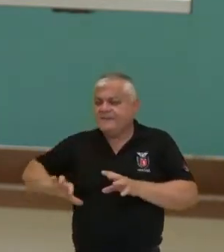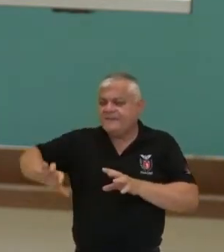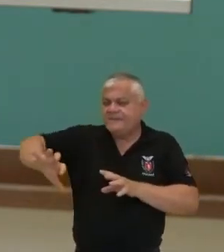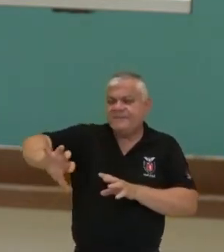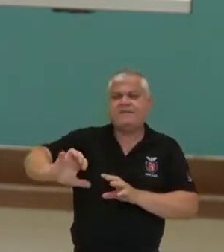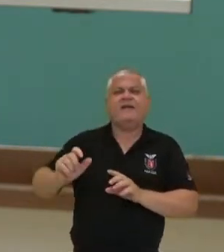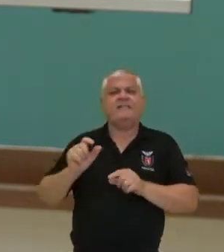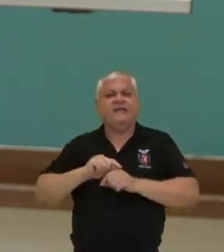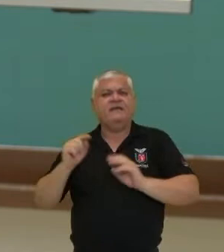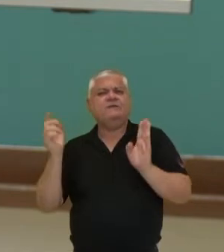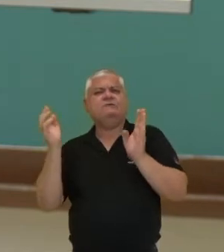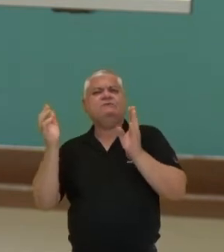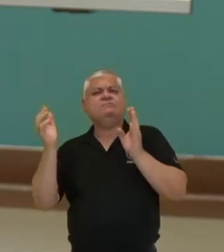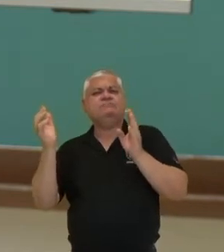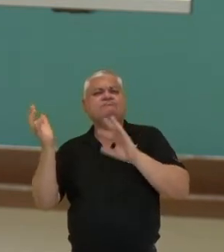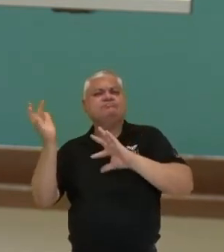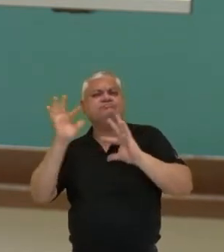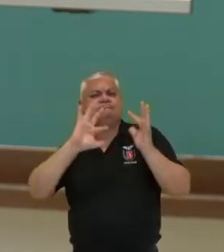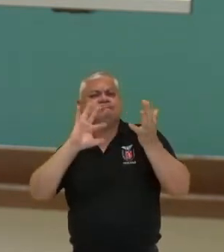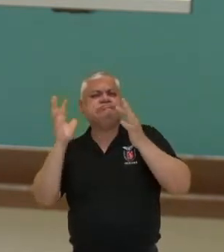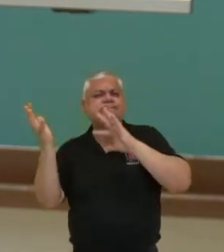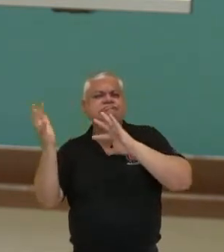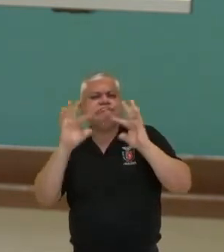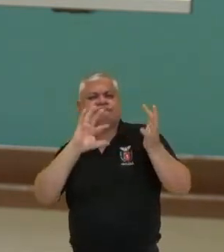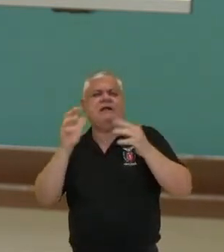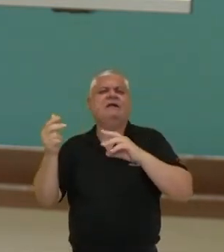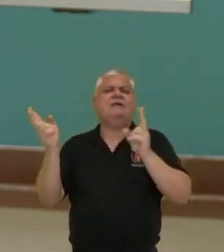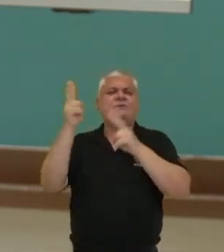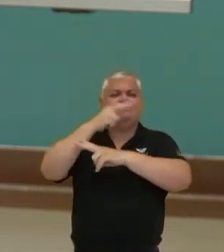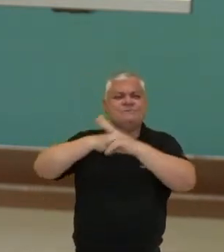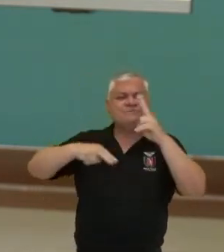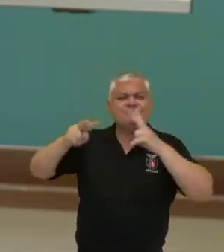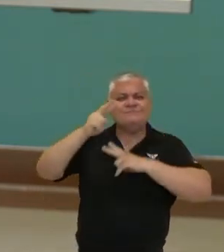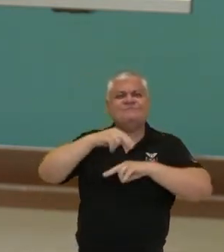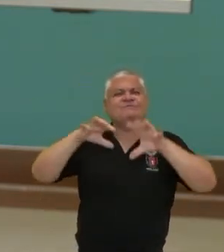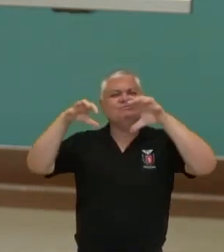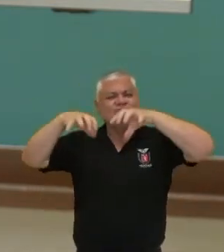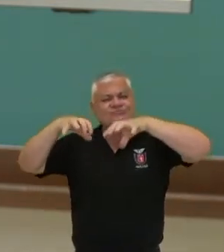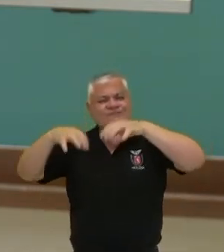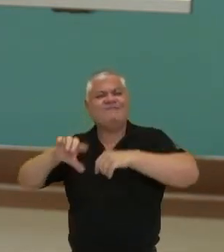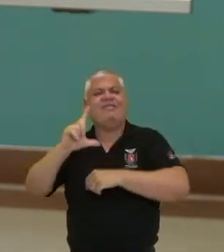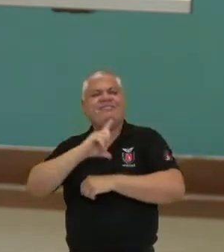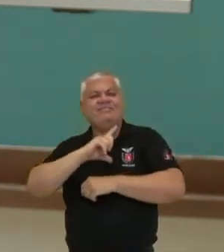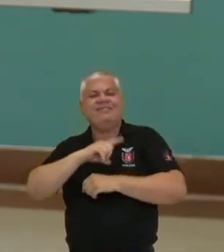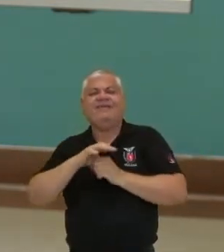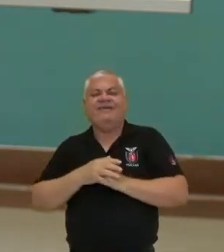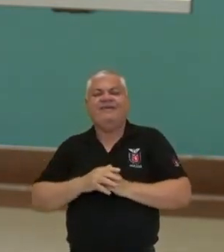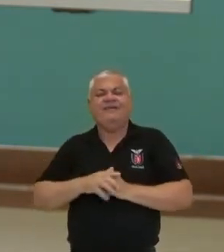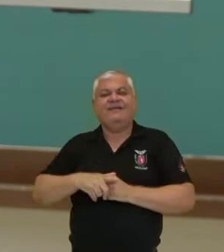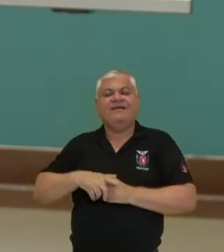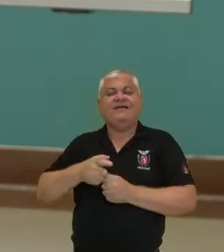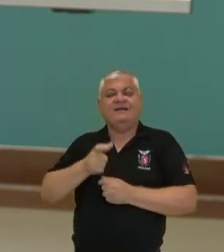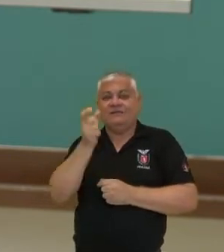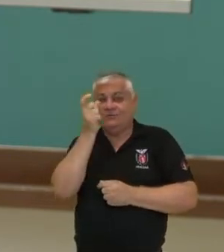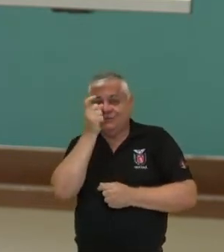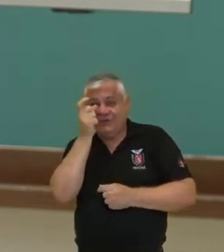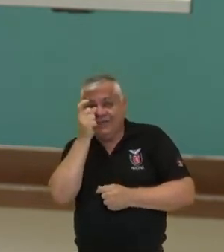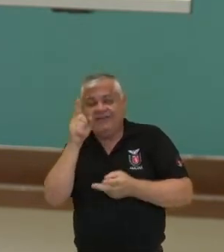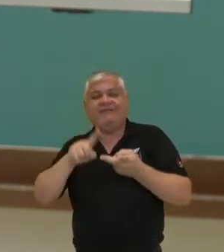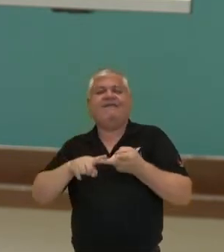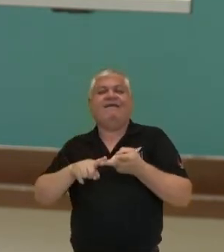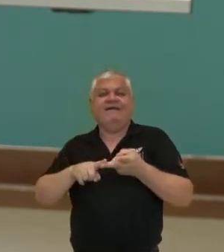lugares com clima temperado né como vai ser de alguns pedaços da Turquia e até mesmo do Irã